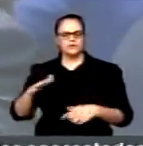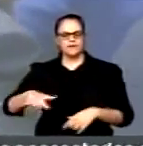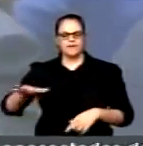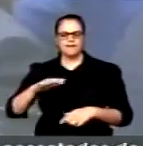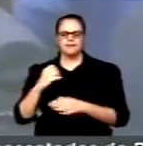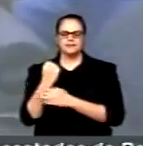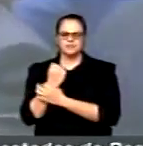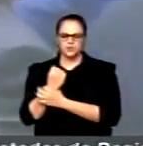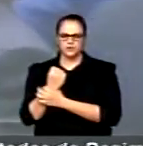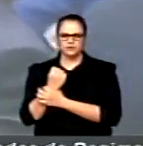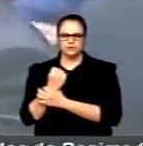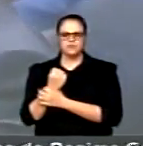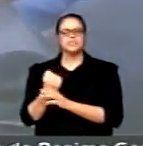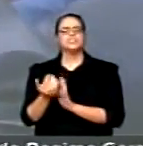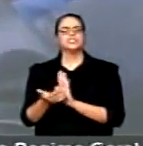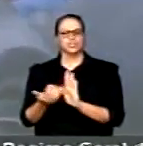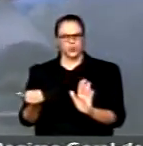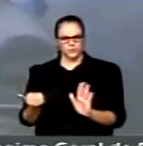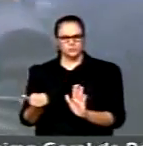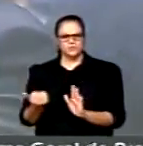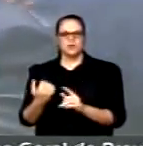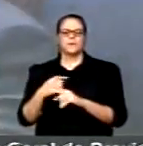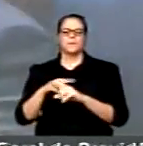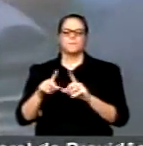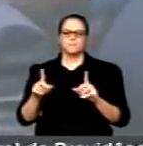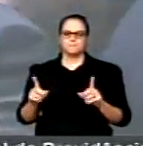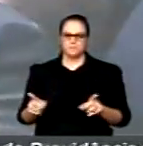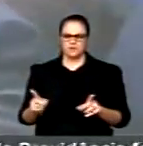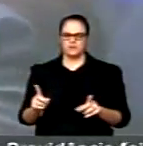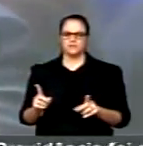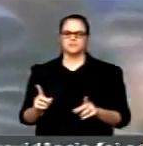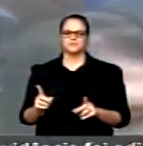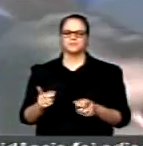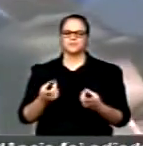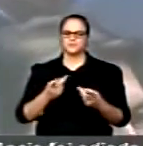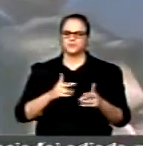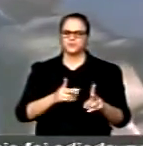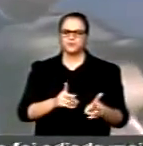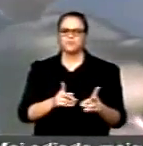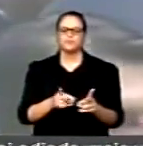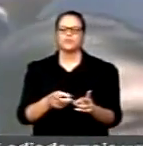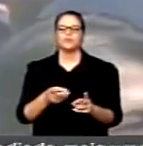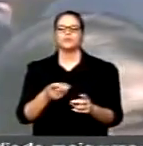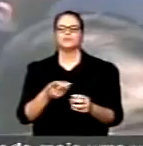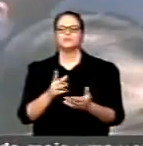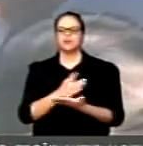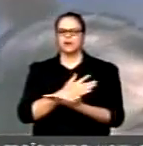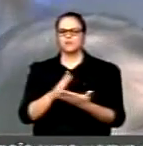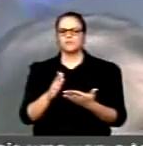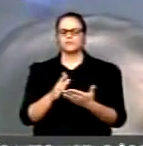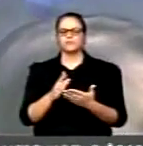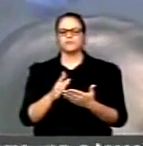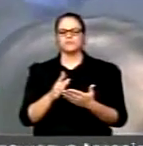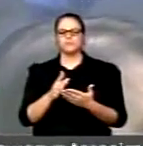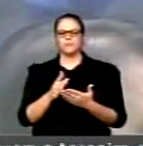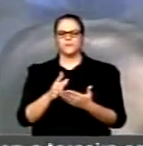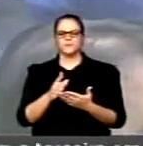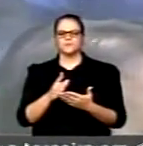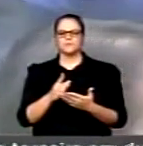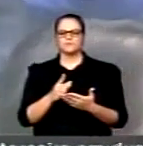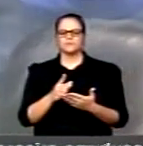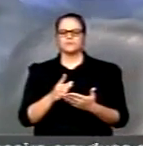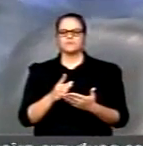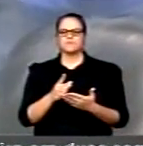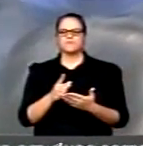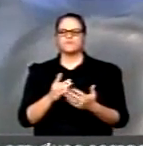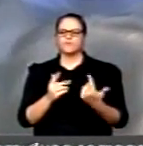e permaneceu de bens que ficariam isentos da 8666. Segurança é artigo